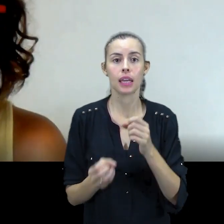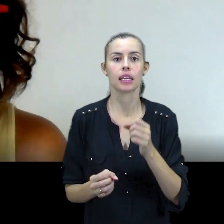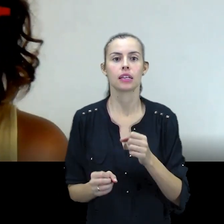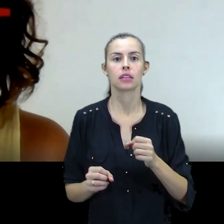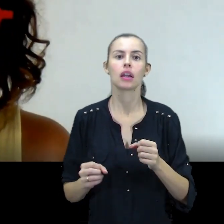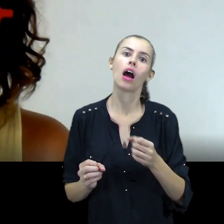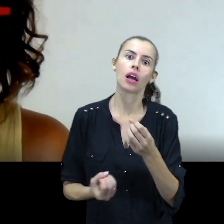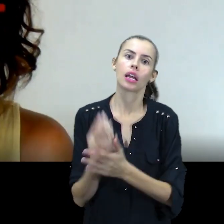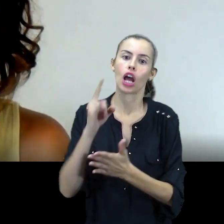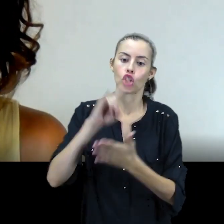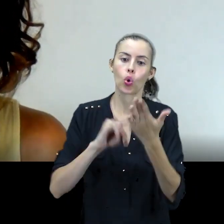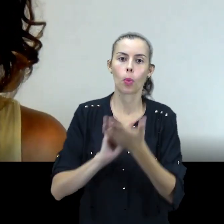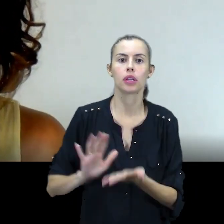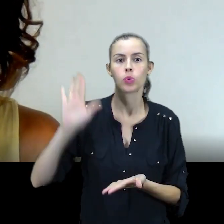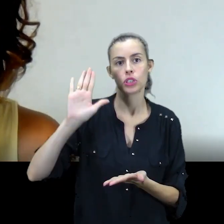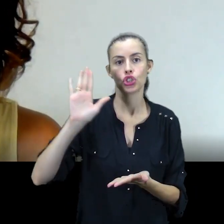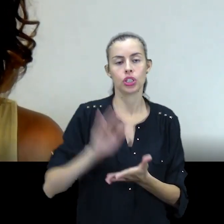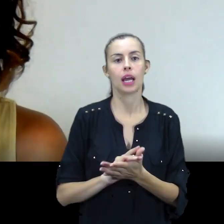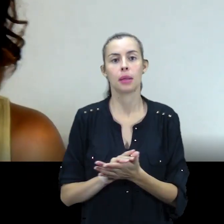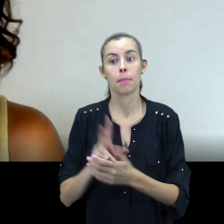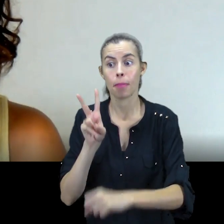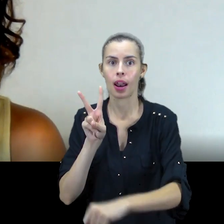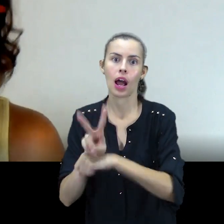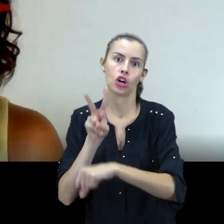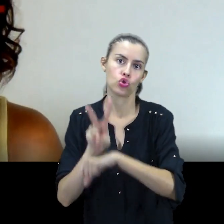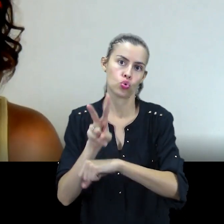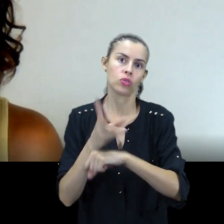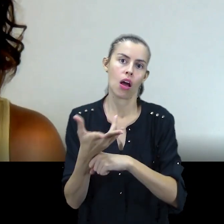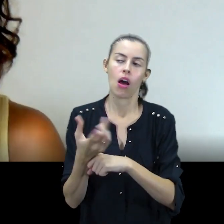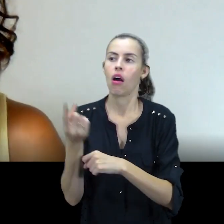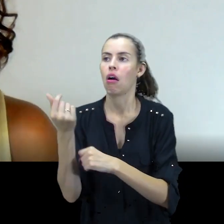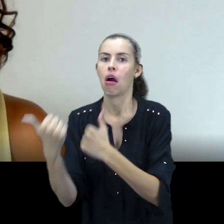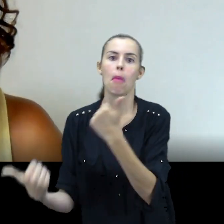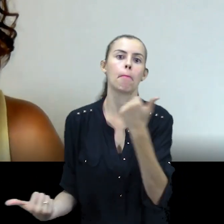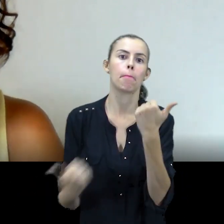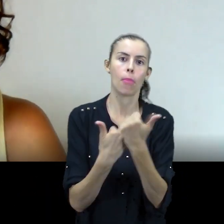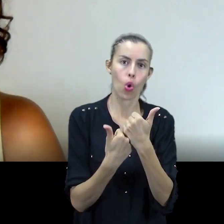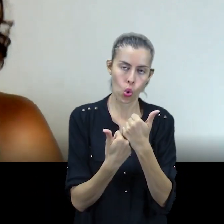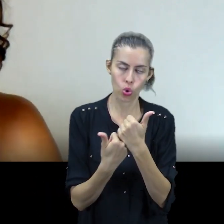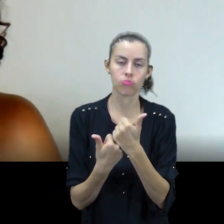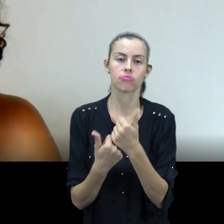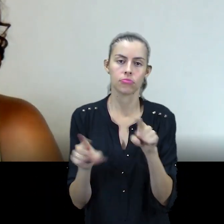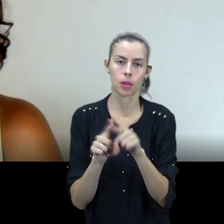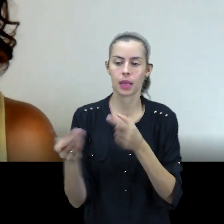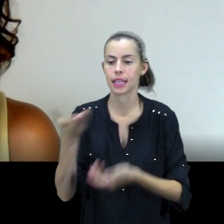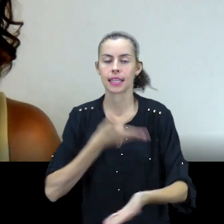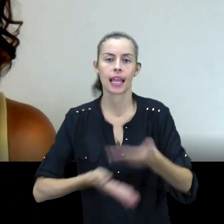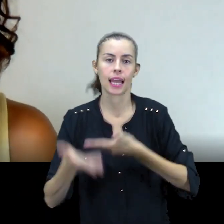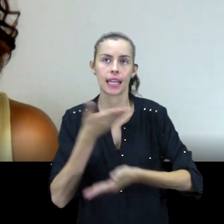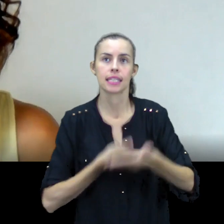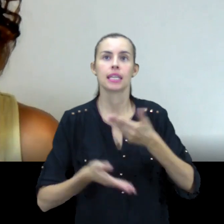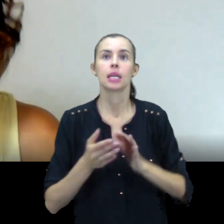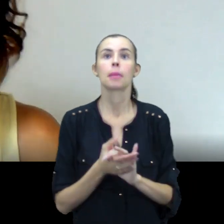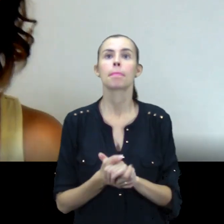diárias para discentes, né, a gente estava fazendo agora, acho que o Sebastião estava nesse grupo de trabalho, justamente para analisar diárias de saídas de